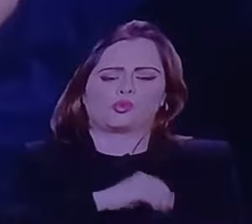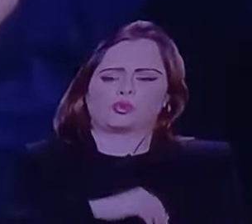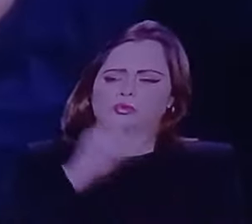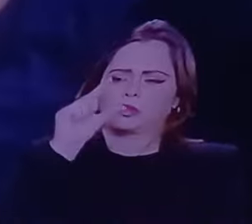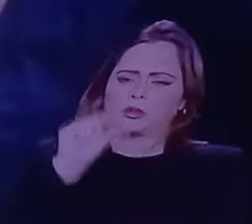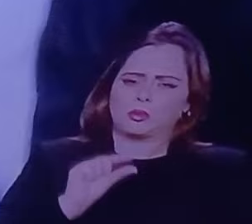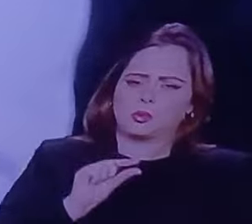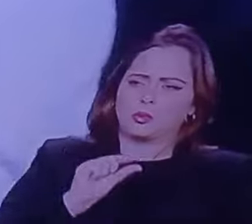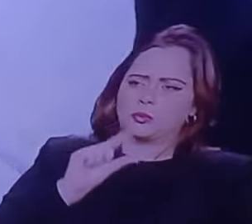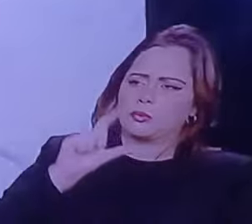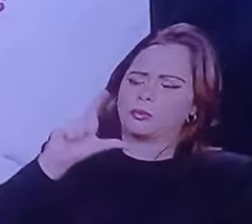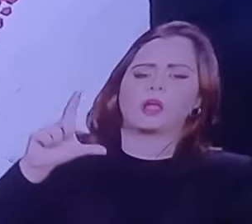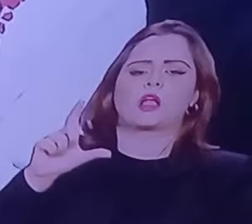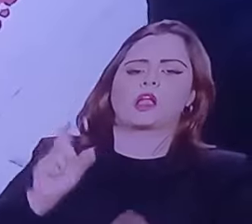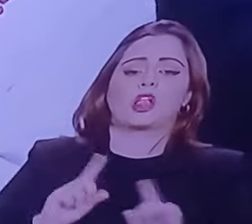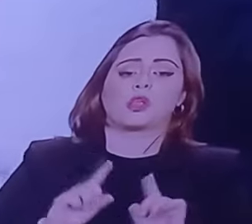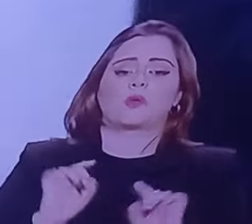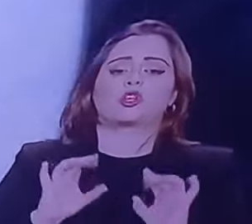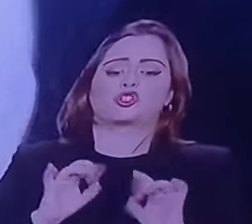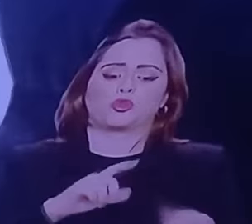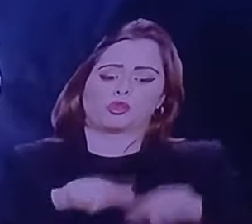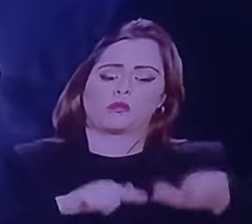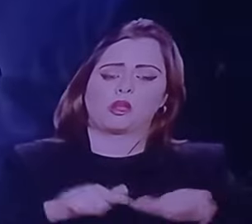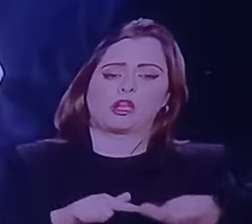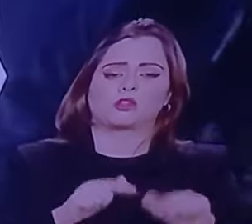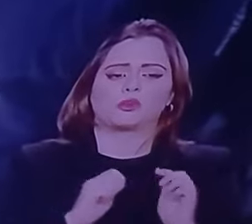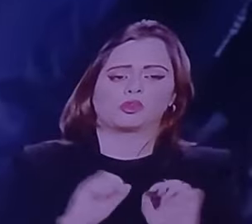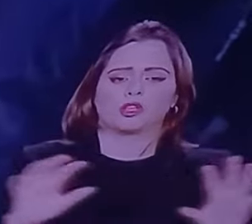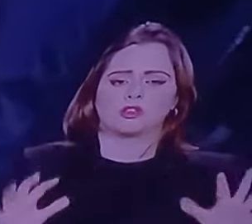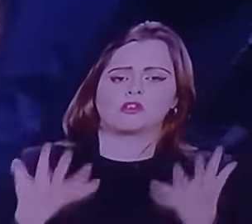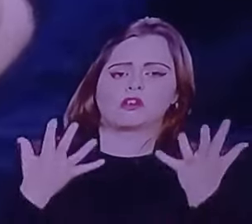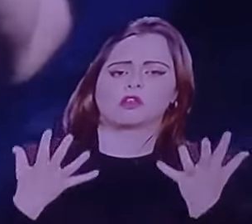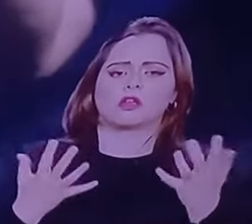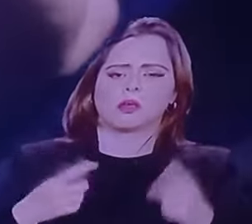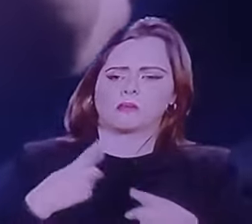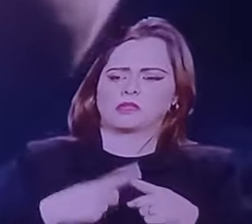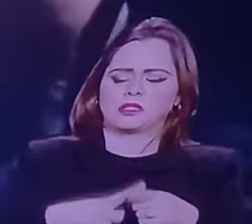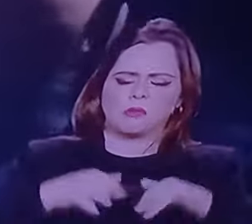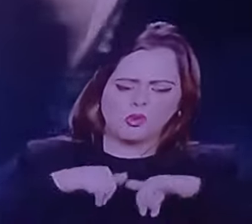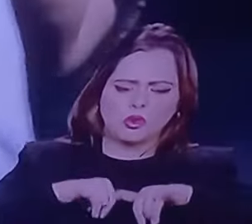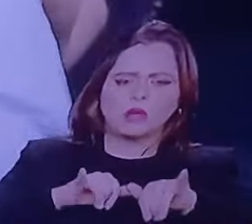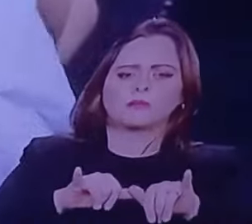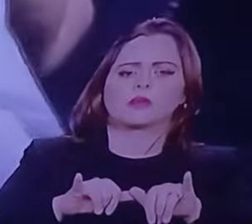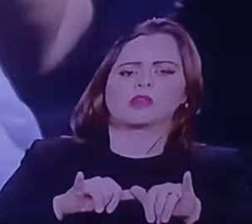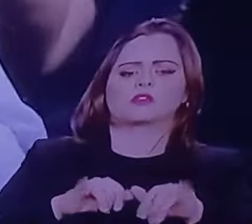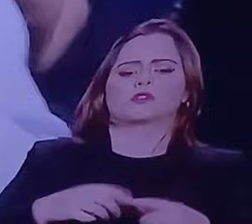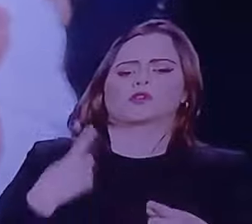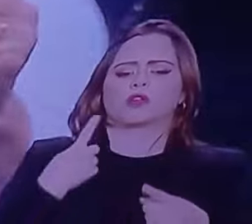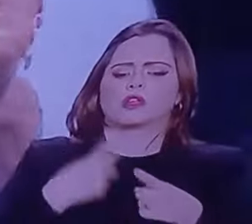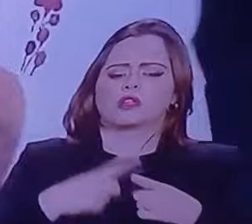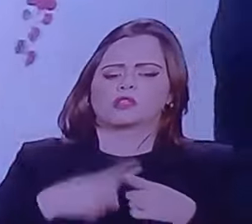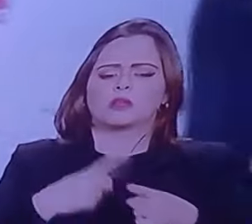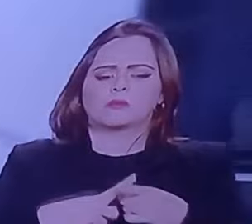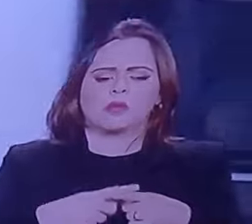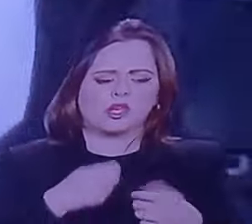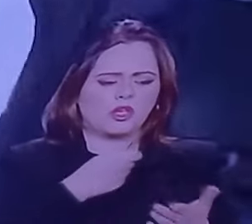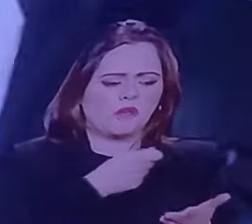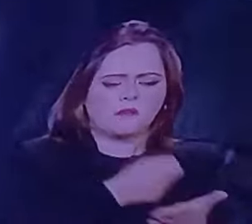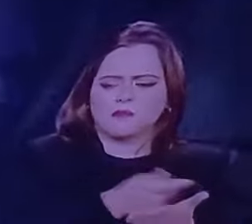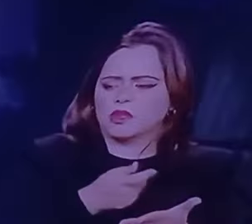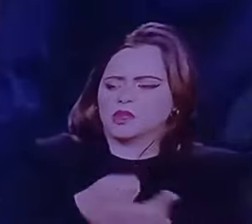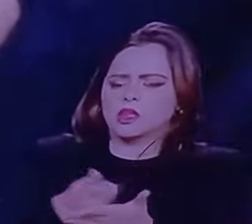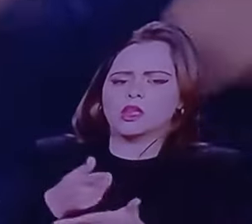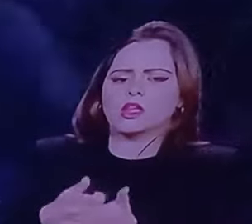ganha não é só o trabalhador que ganha o mínimo, ganha o cidadão do comércio, o cidadão que vende cachorro quente,